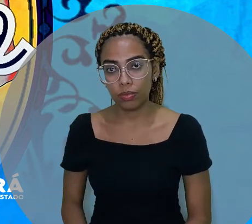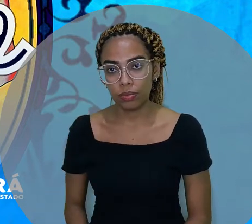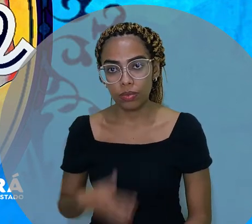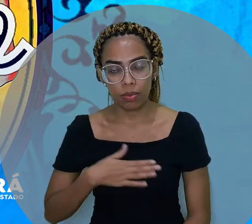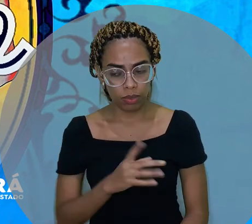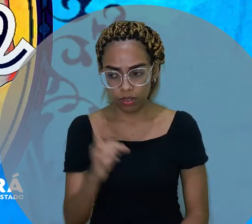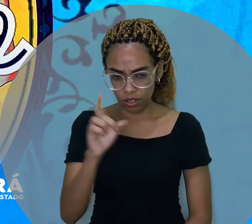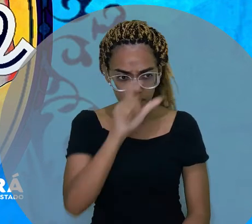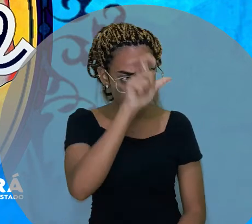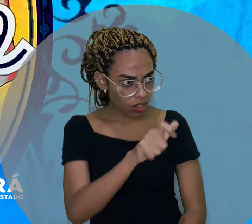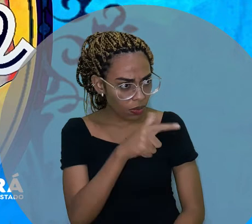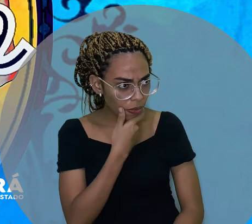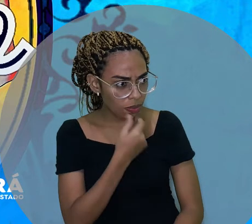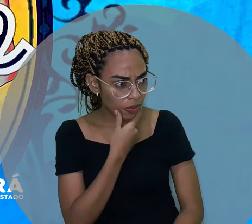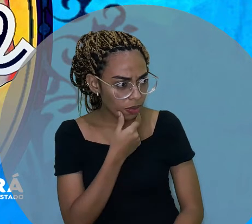de Paulo.